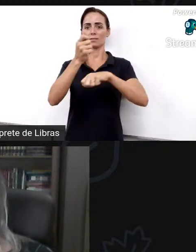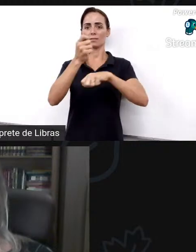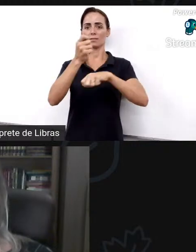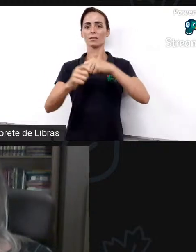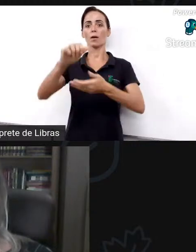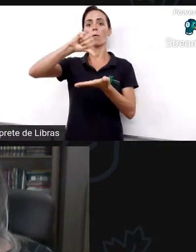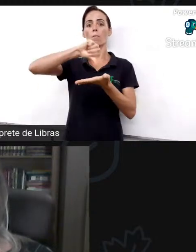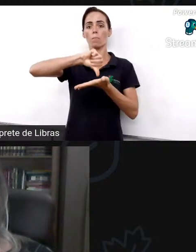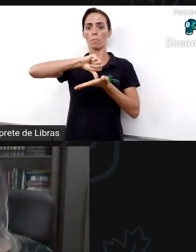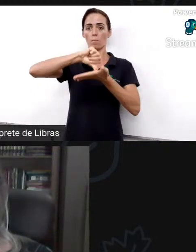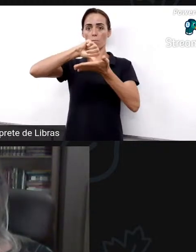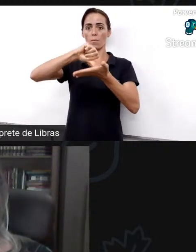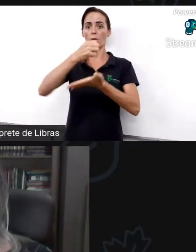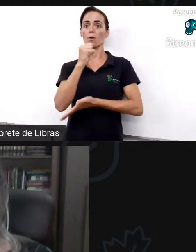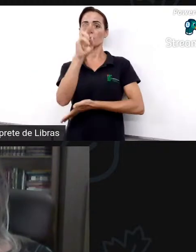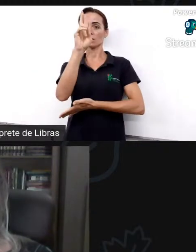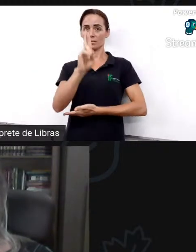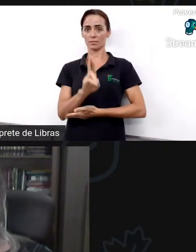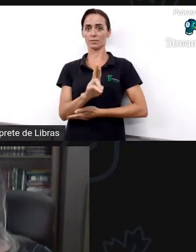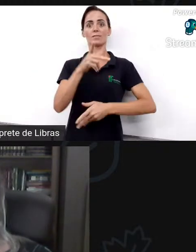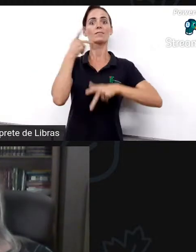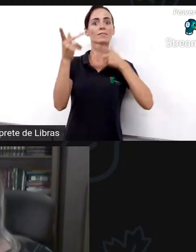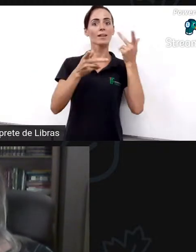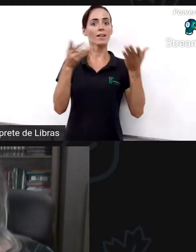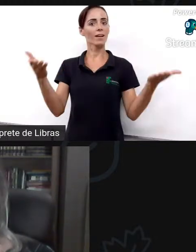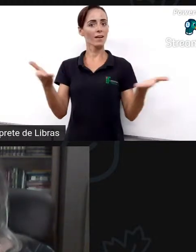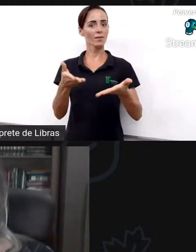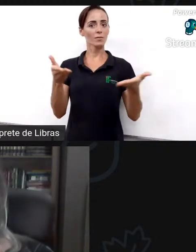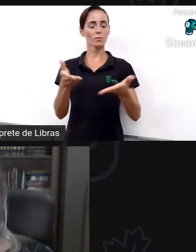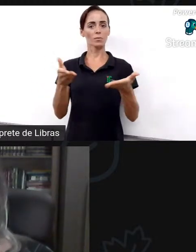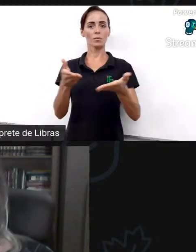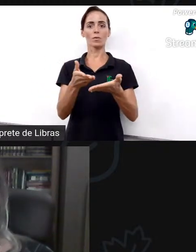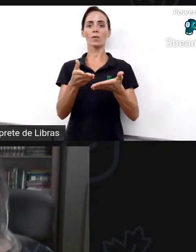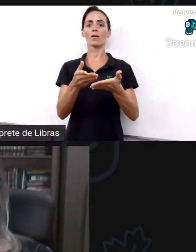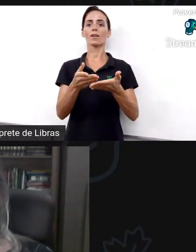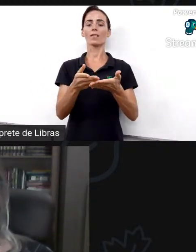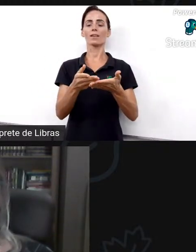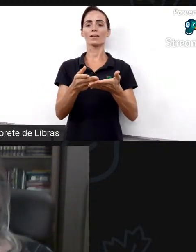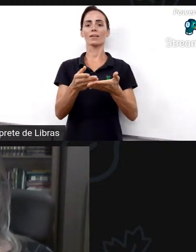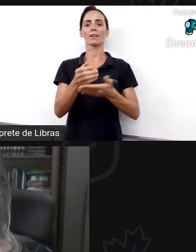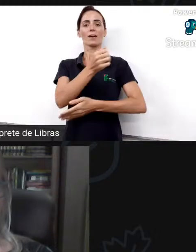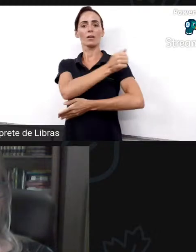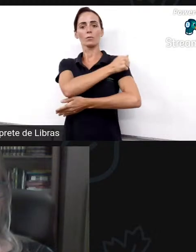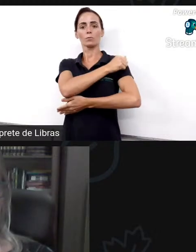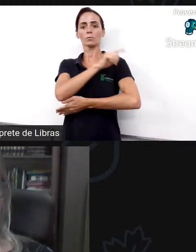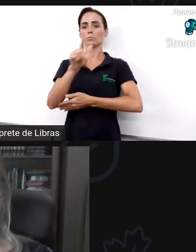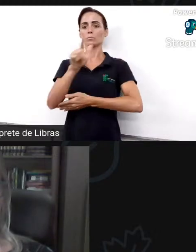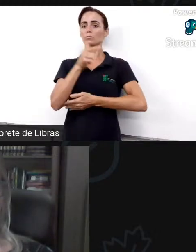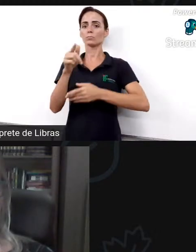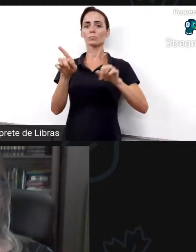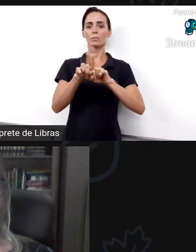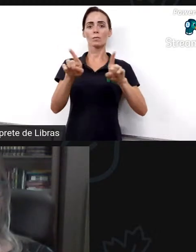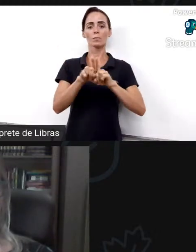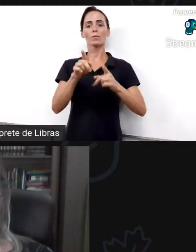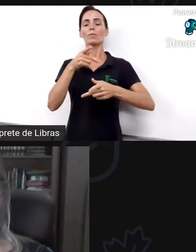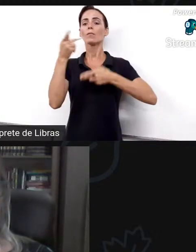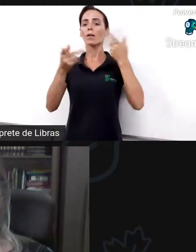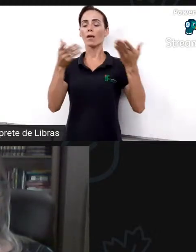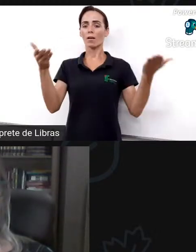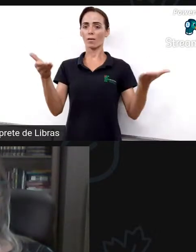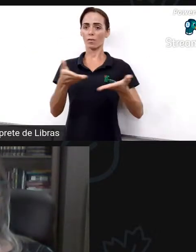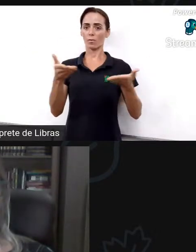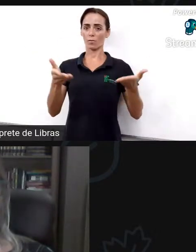Rosa, para falar em nome dos demais formandos do curso. Solicitamos que a